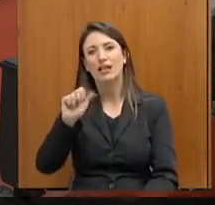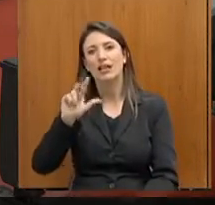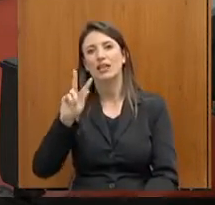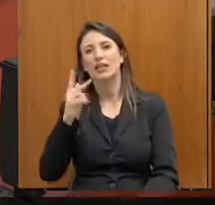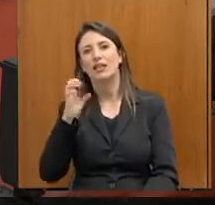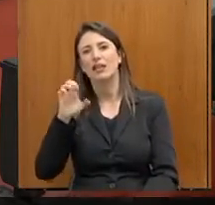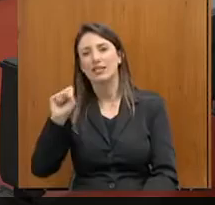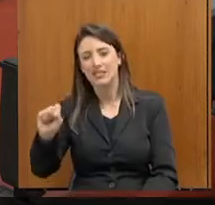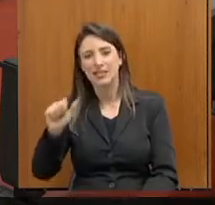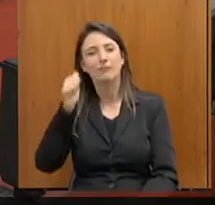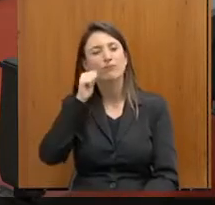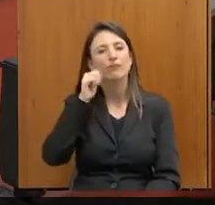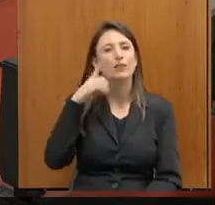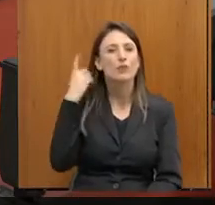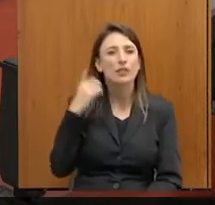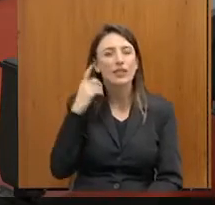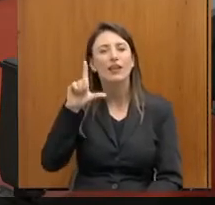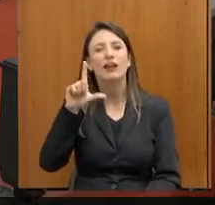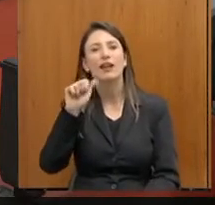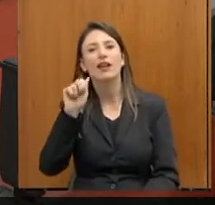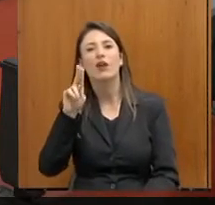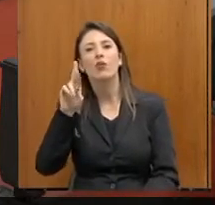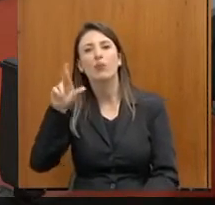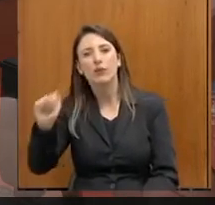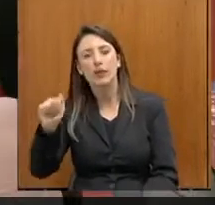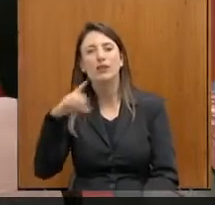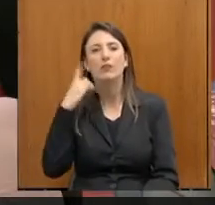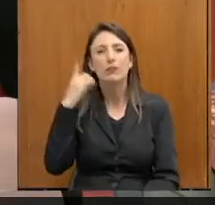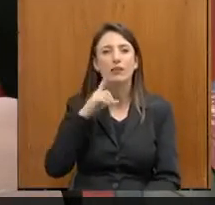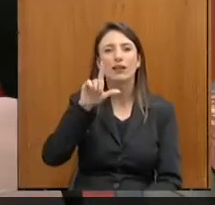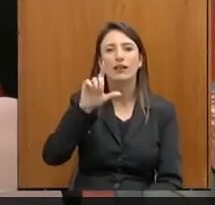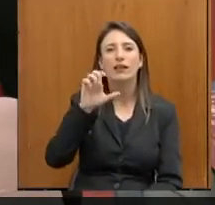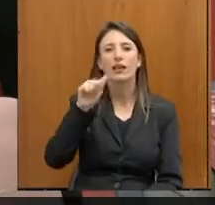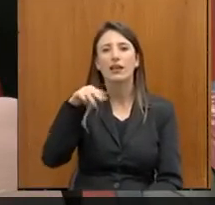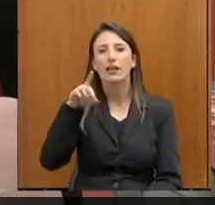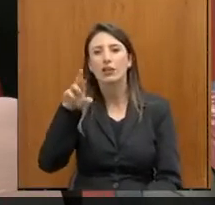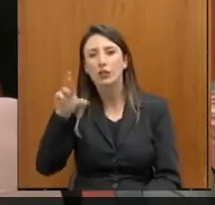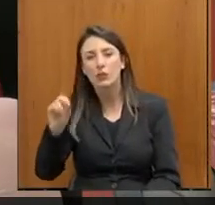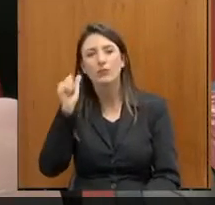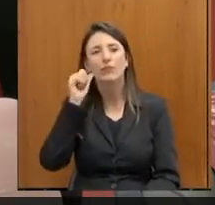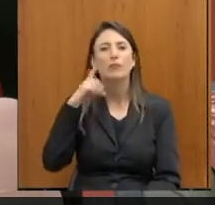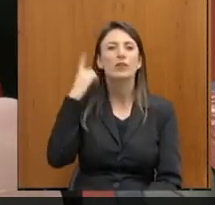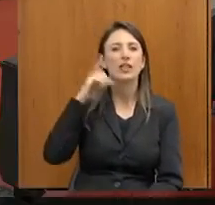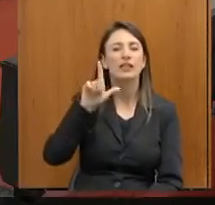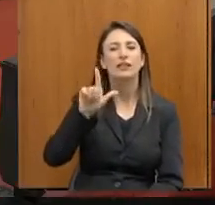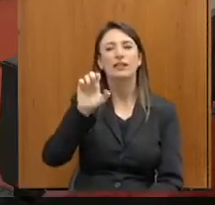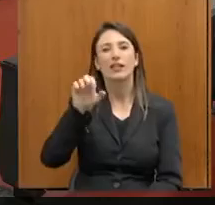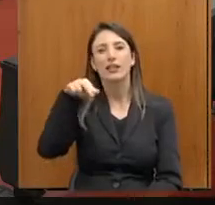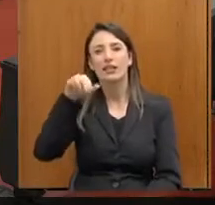a deputada Laura Serrano Deputado Leandro Genaro Deputado A Leninha